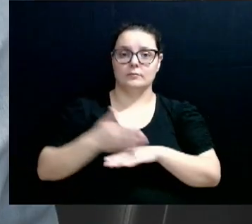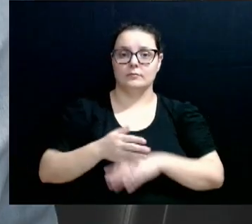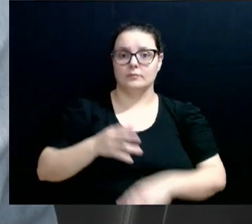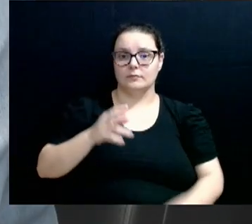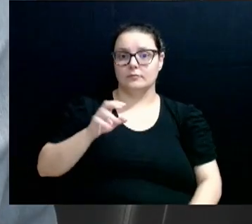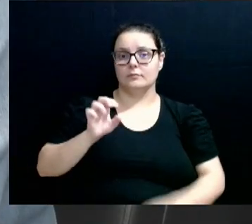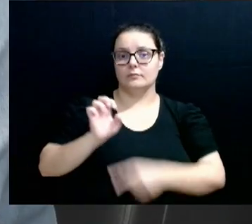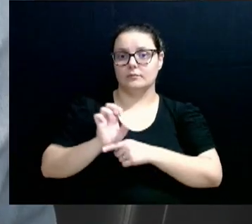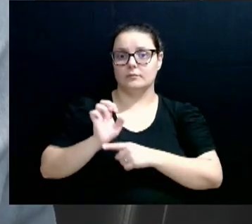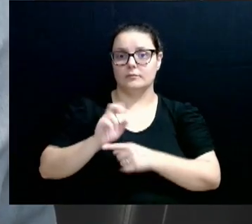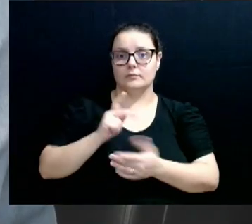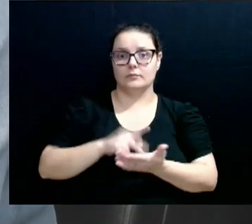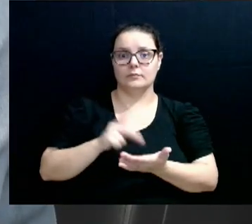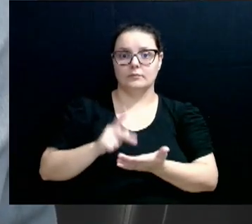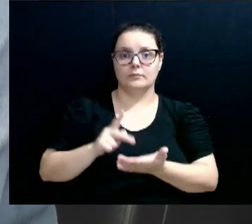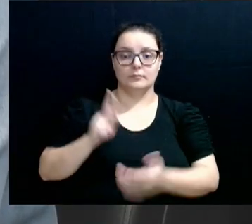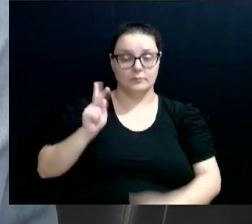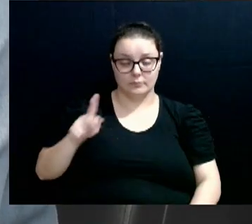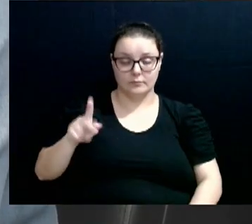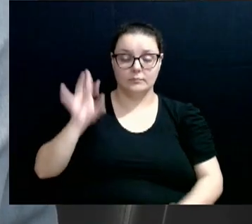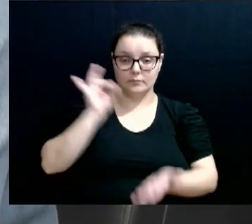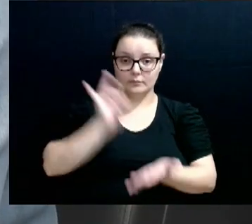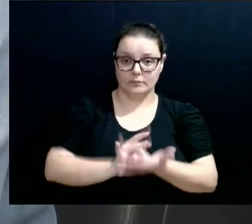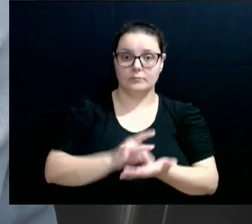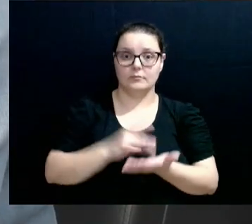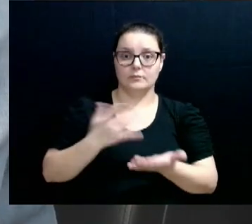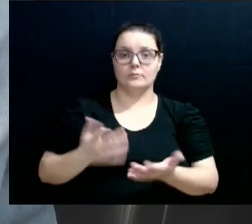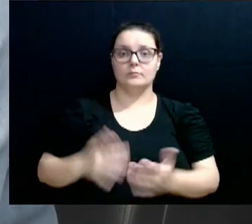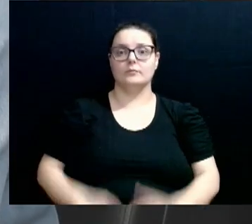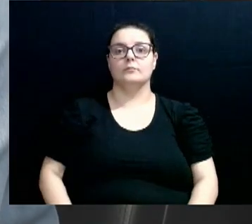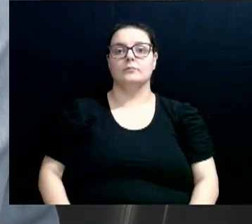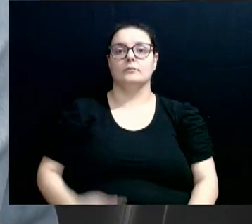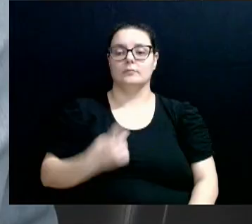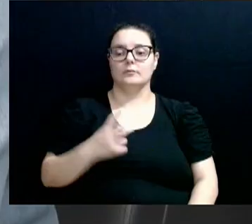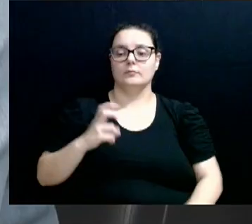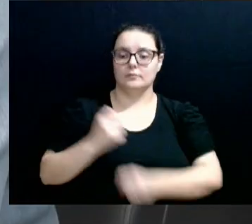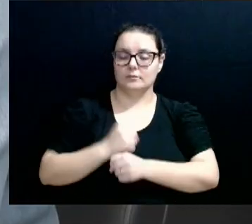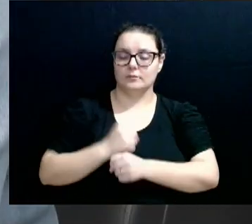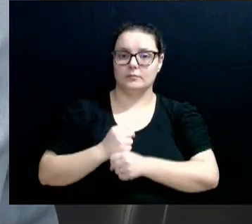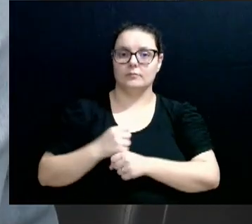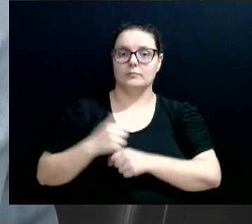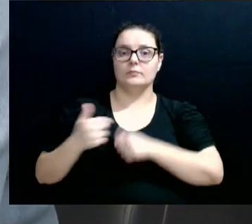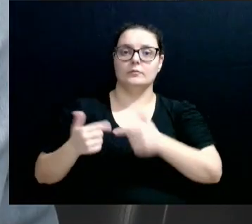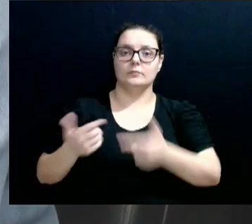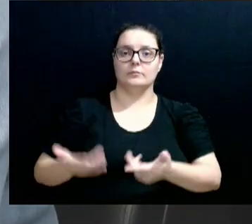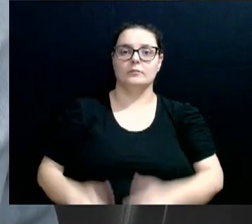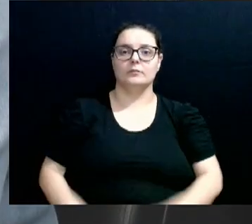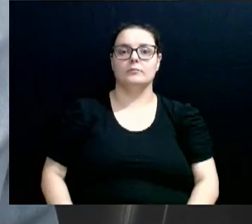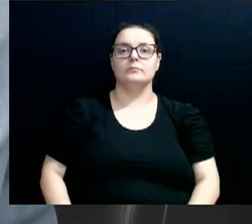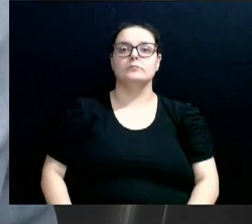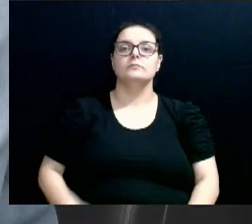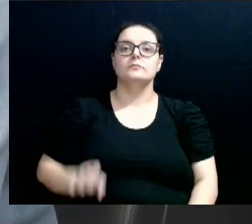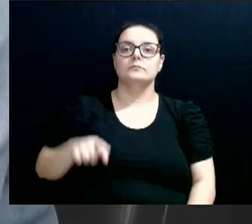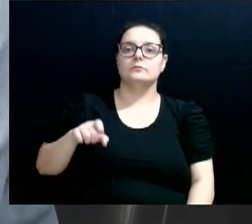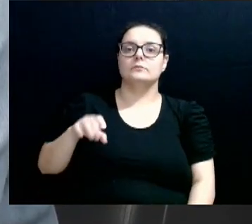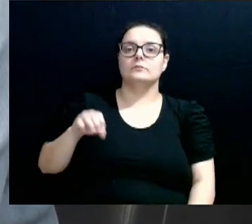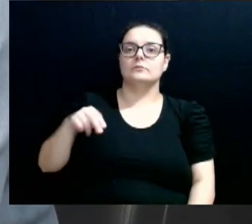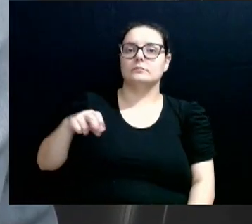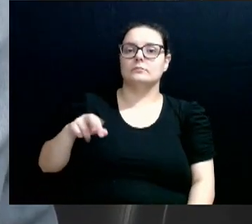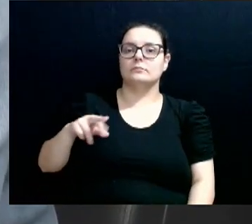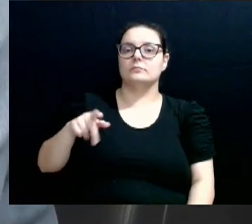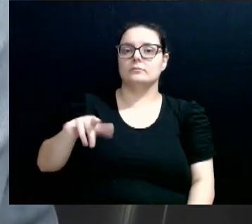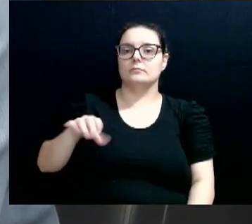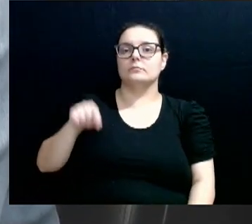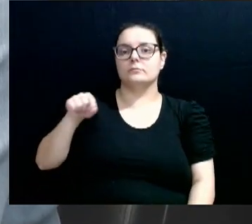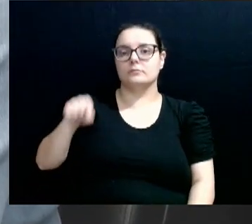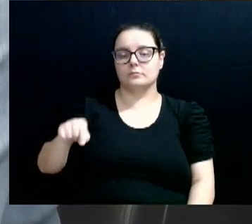efetivo, atuei por 15 anos lá, e acabei me exonerando lá para poder assumir